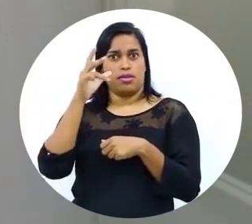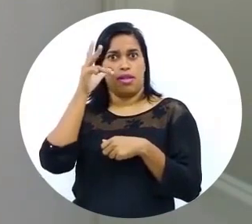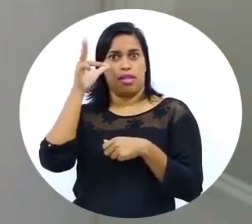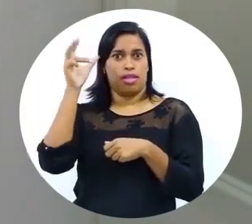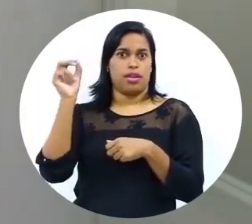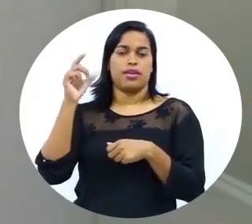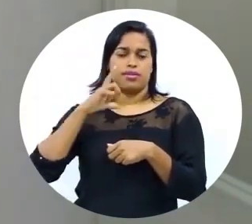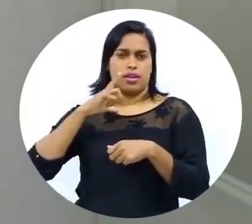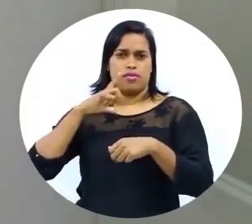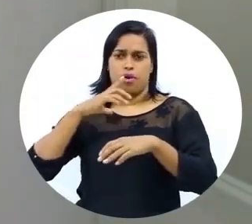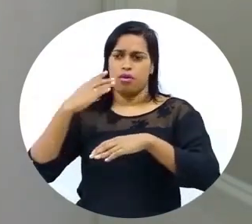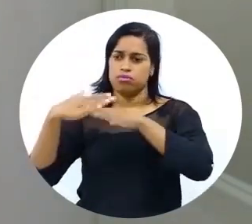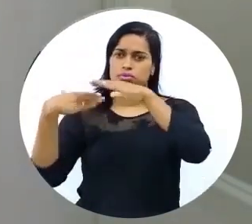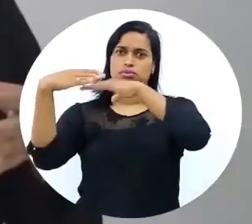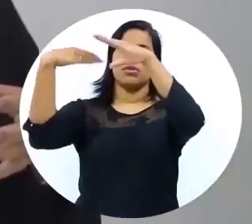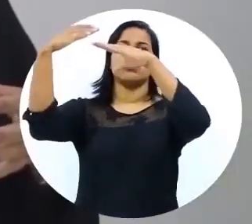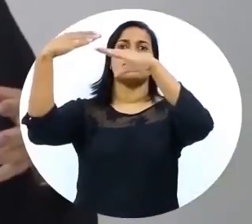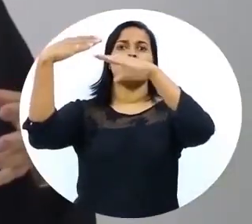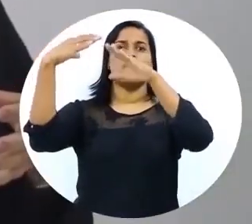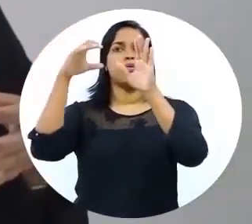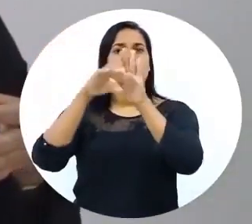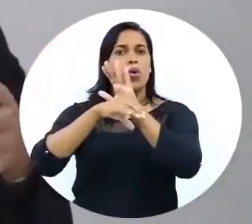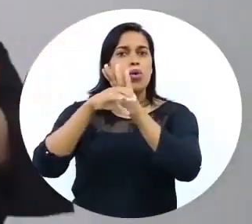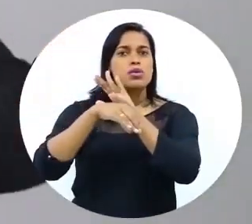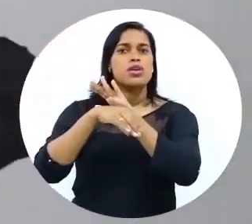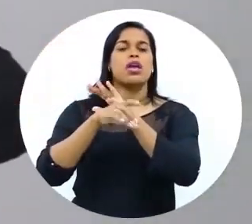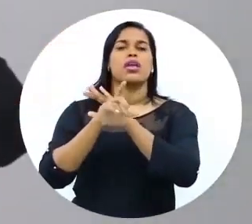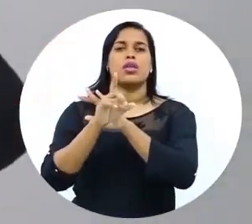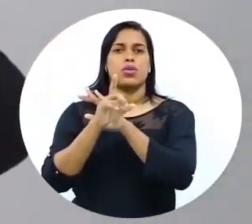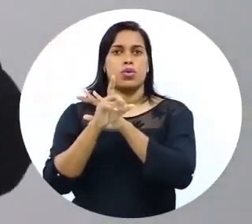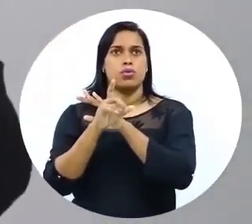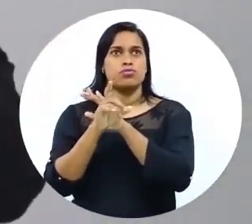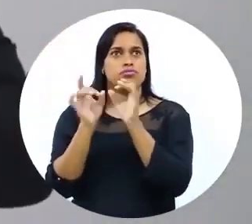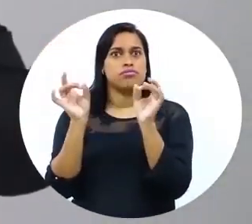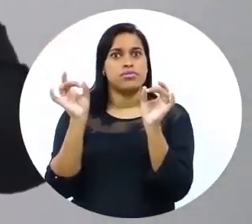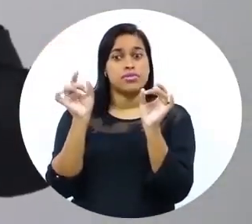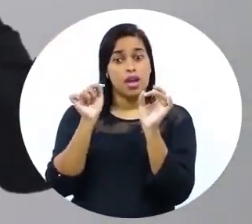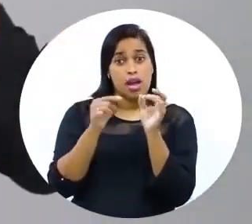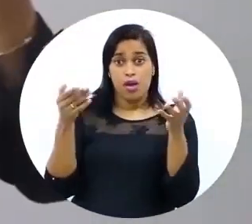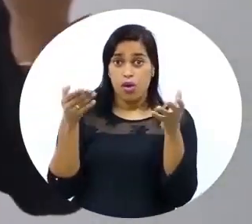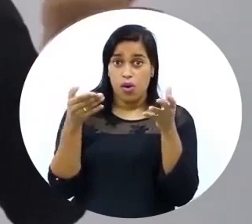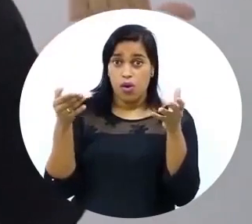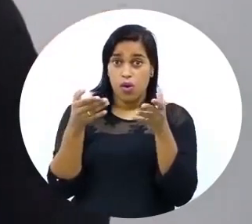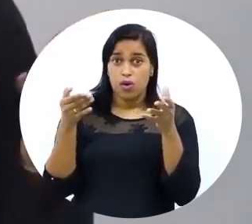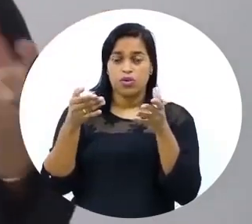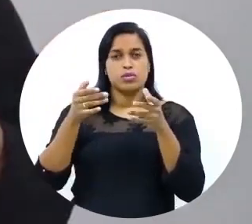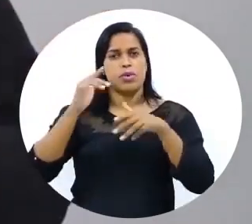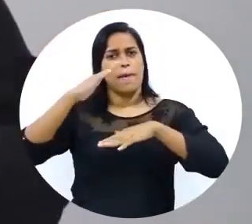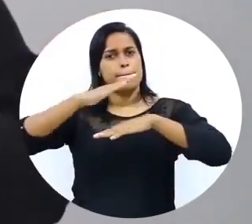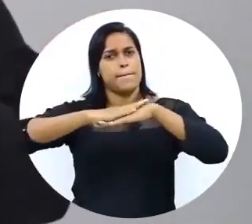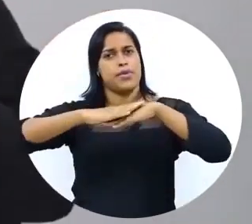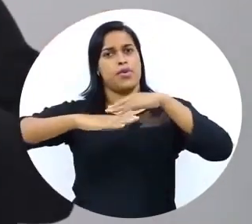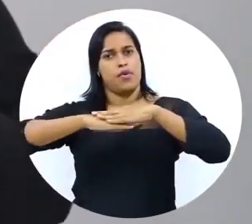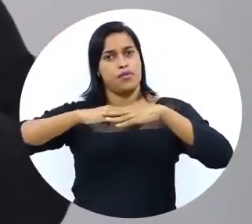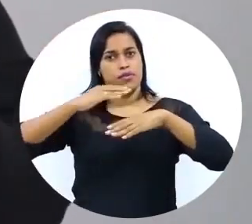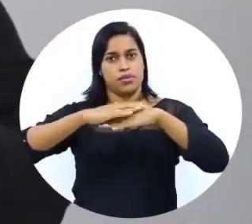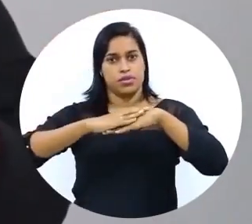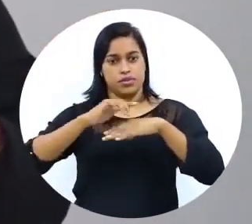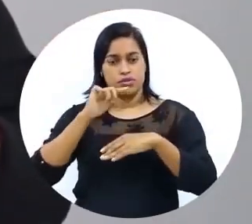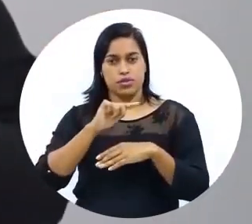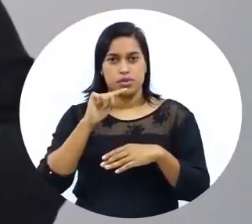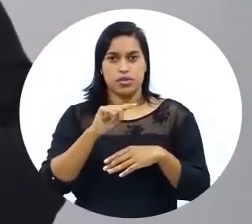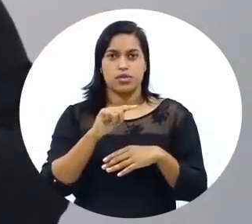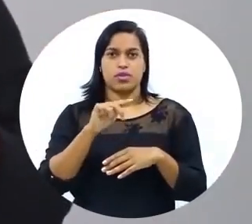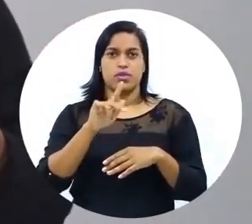uma evolução no conceito de carreira, e essa evolução no conceito de carreira passou por uma carreira profissional, quando